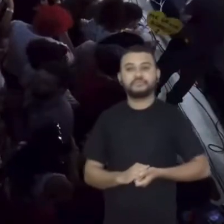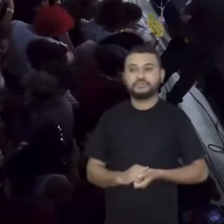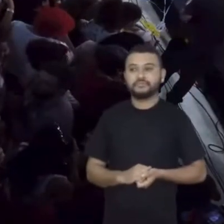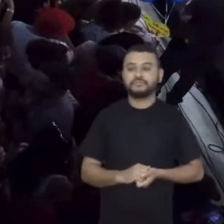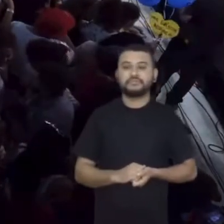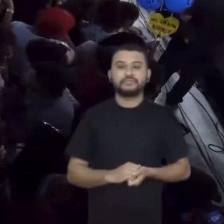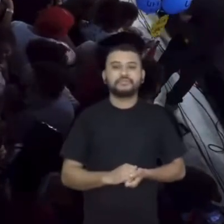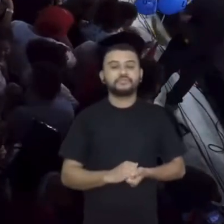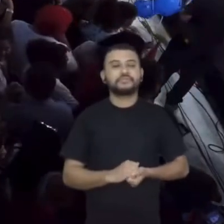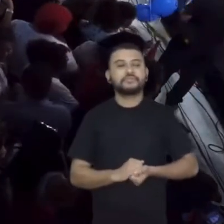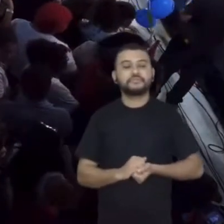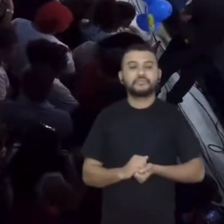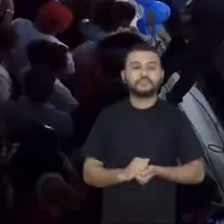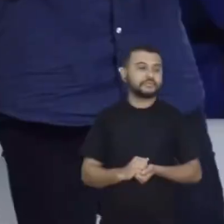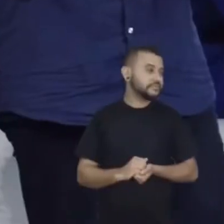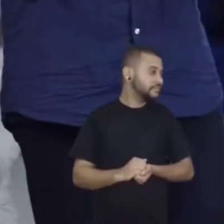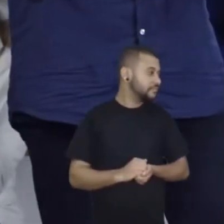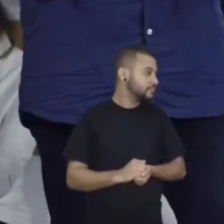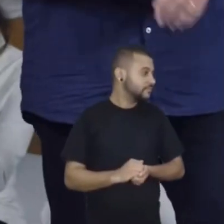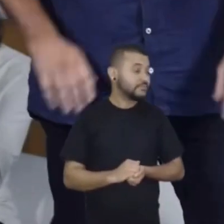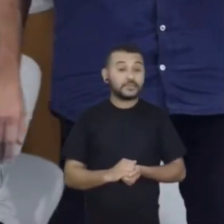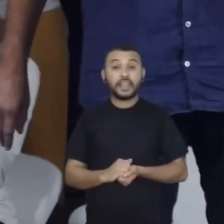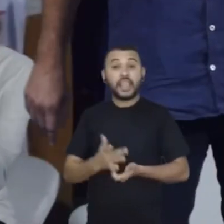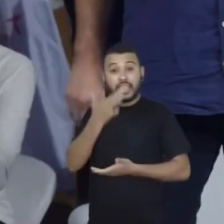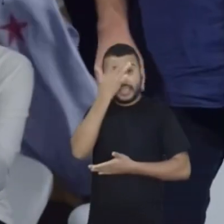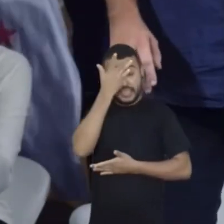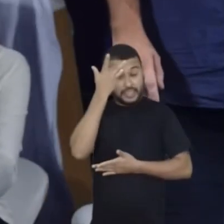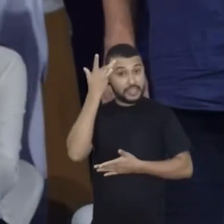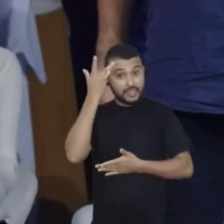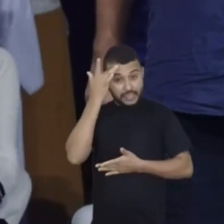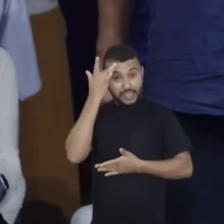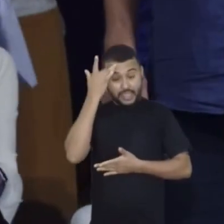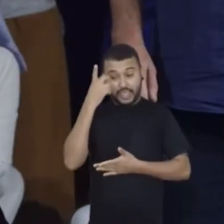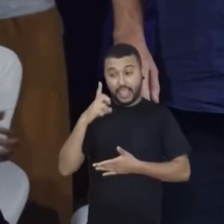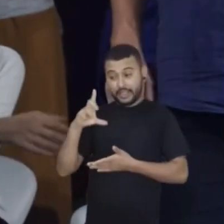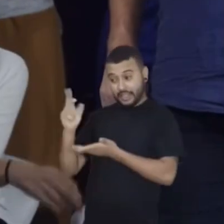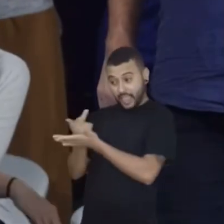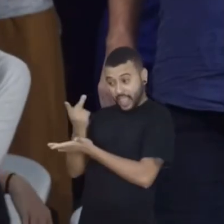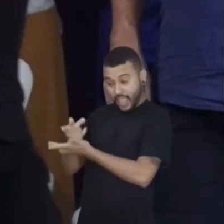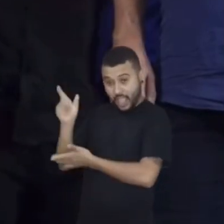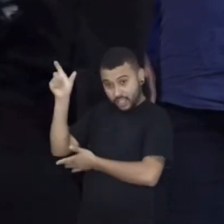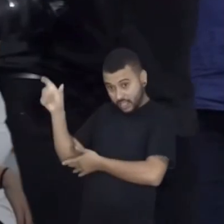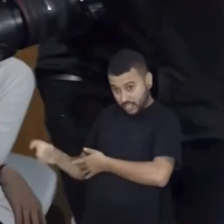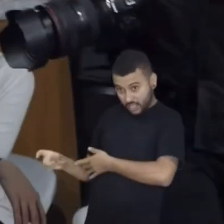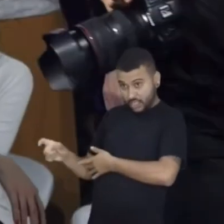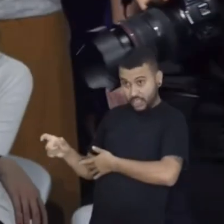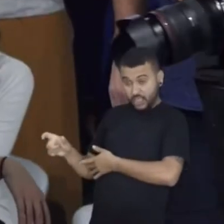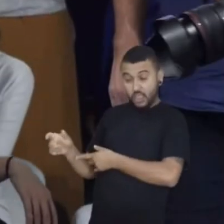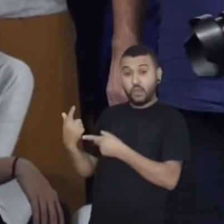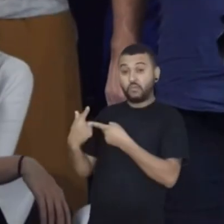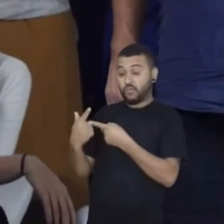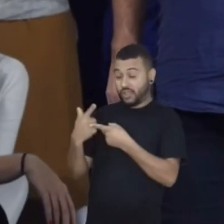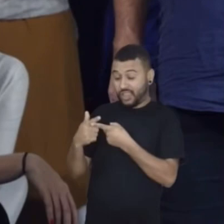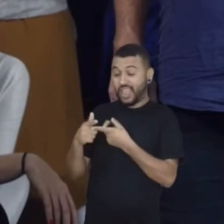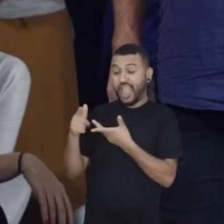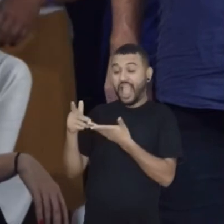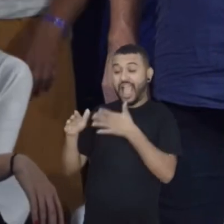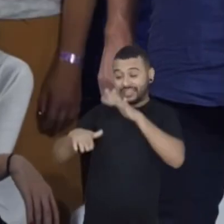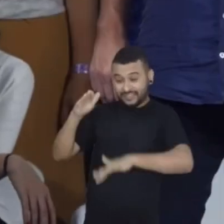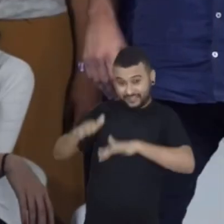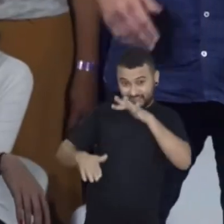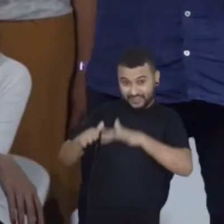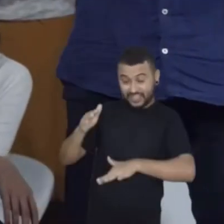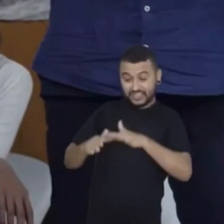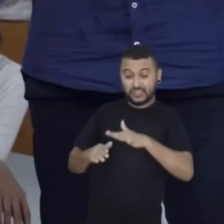E quem deve são eles a mim. Porque em algum momento o Estado vai ter